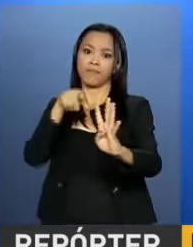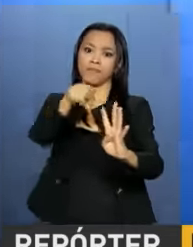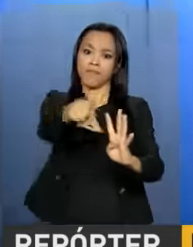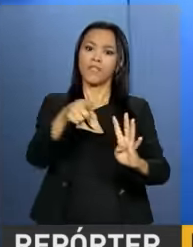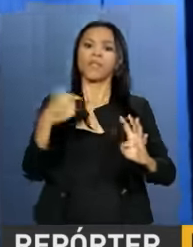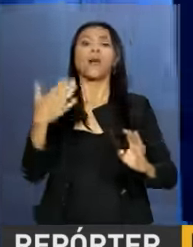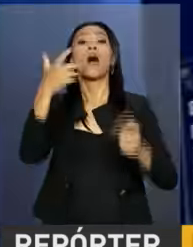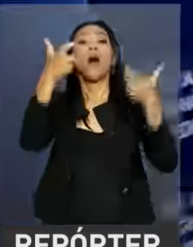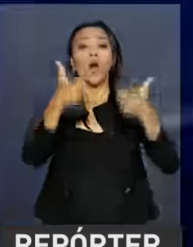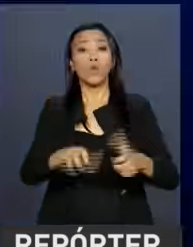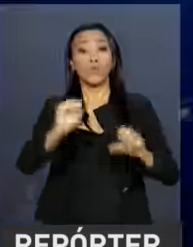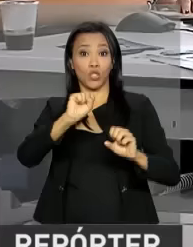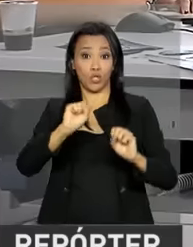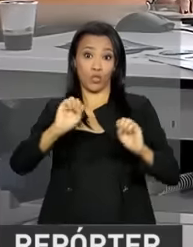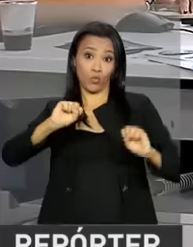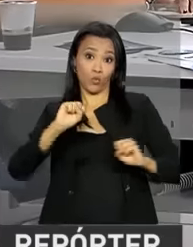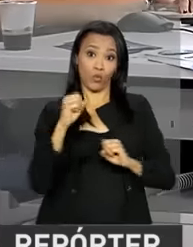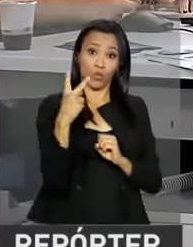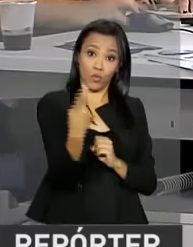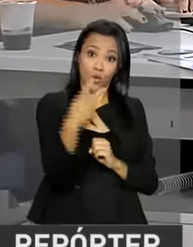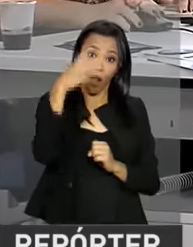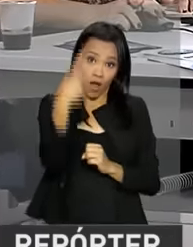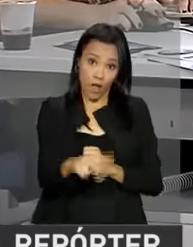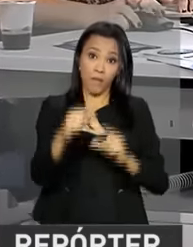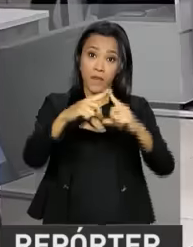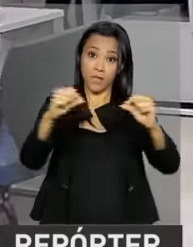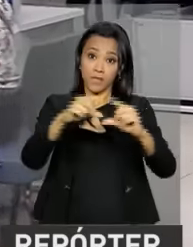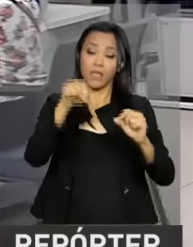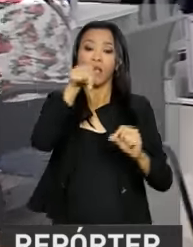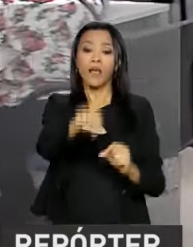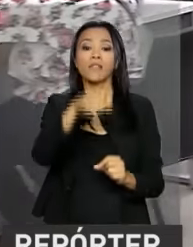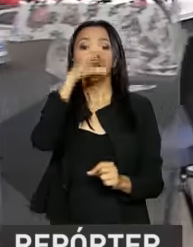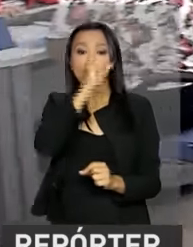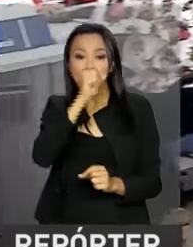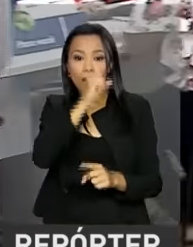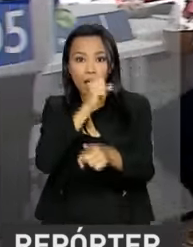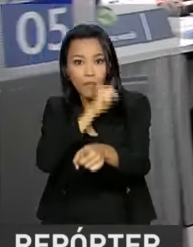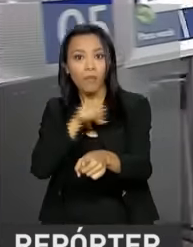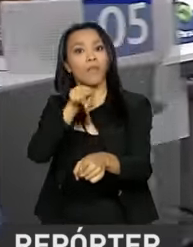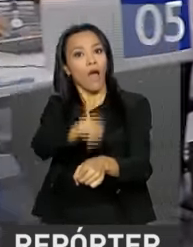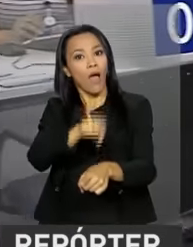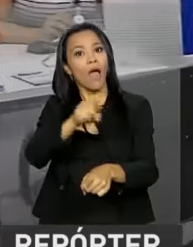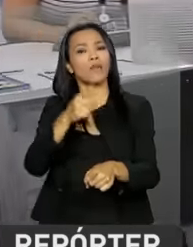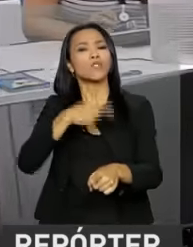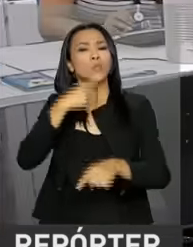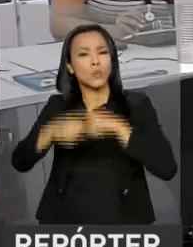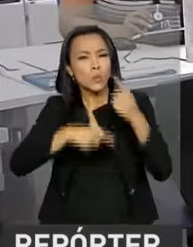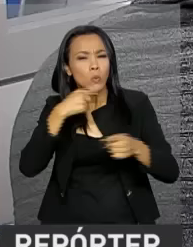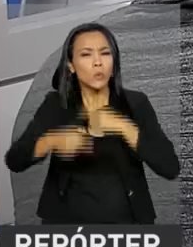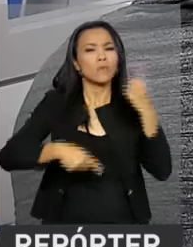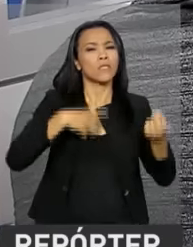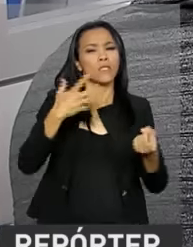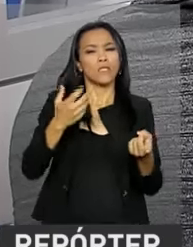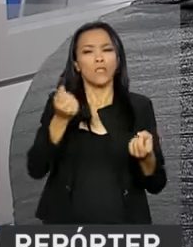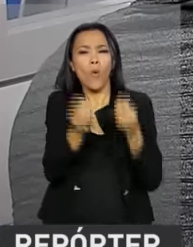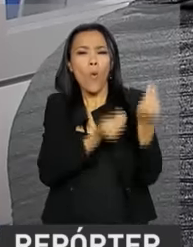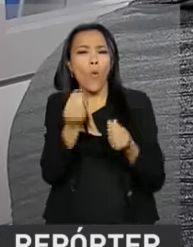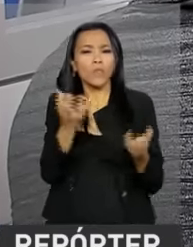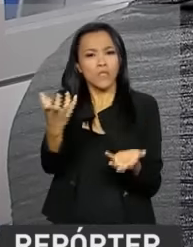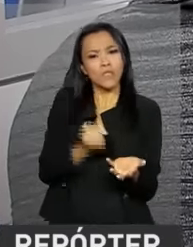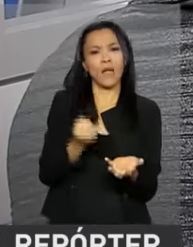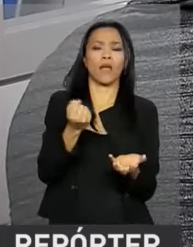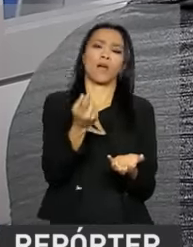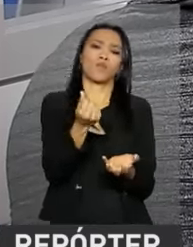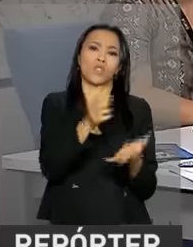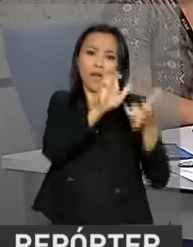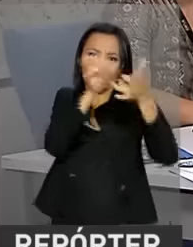de um shopping em Brasília o atendimento neste sábado foi quase que exclusivamente para tirar dúvidas sobre os sacos das contas